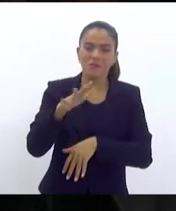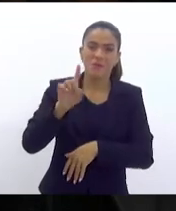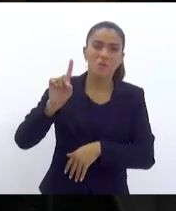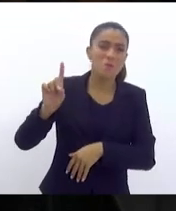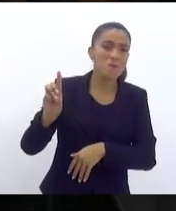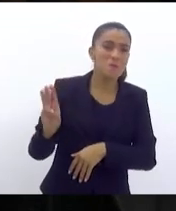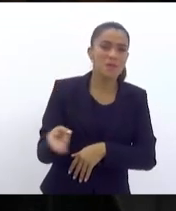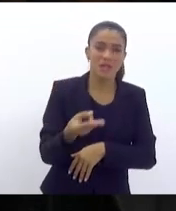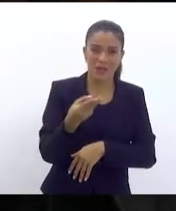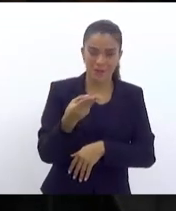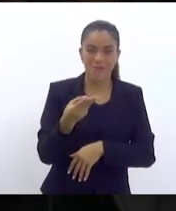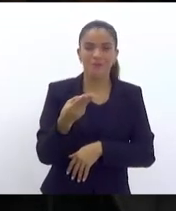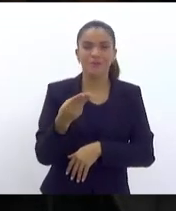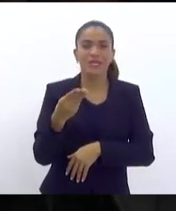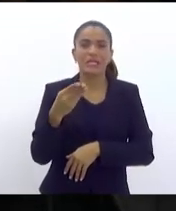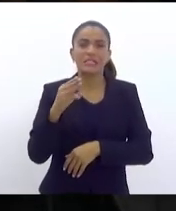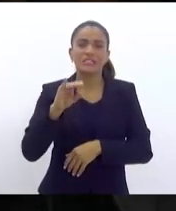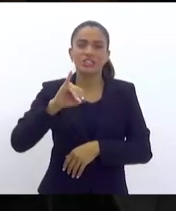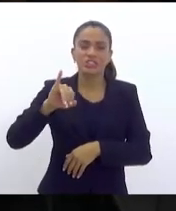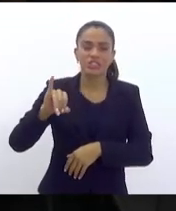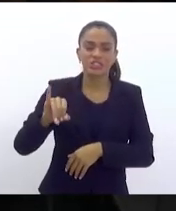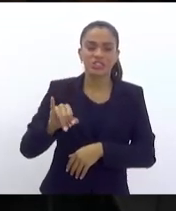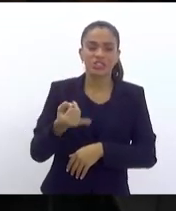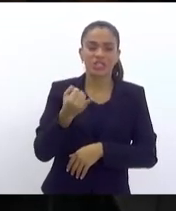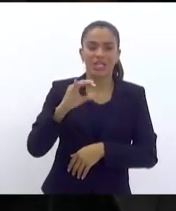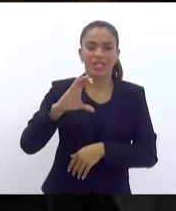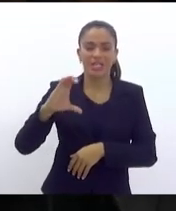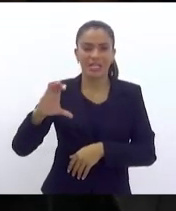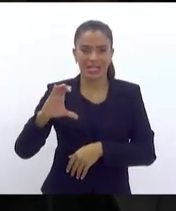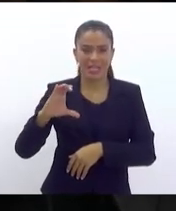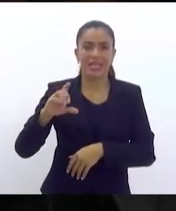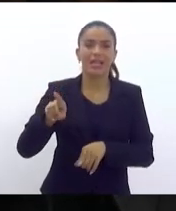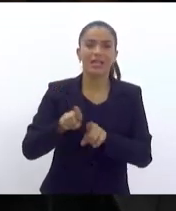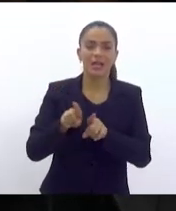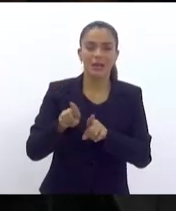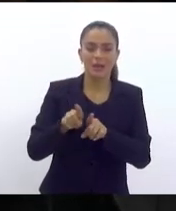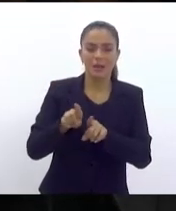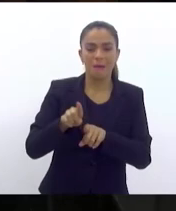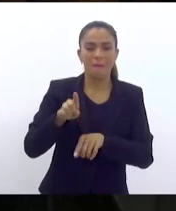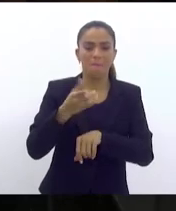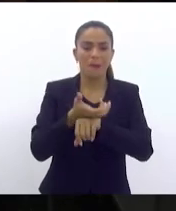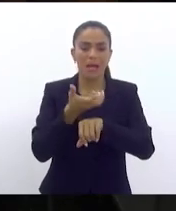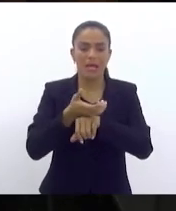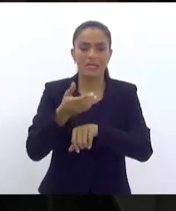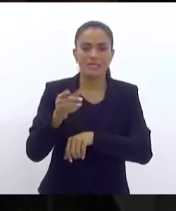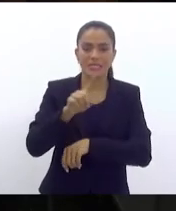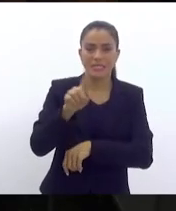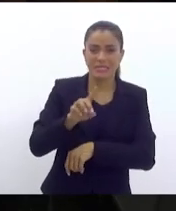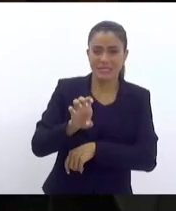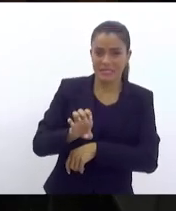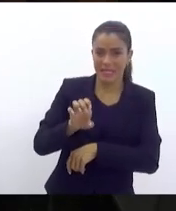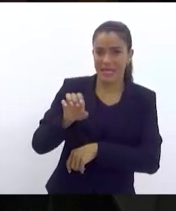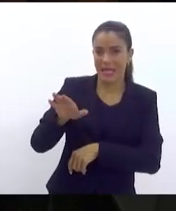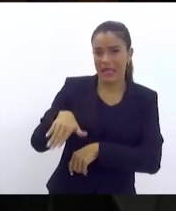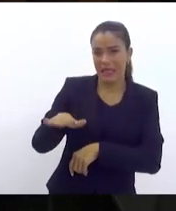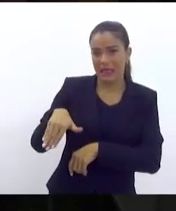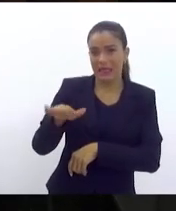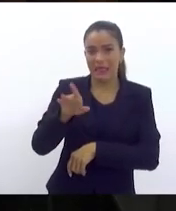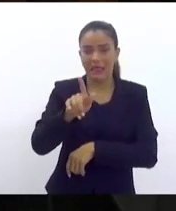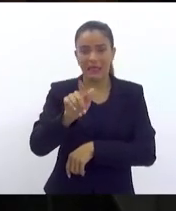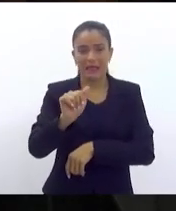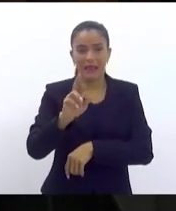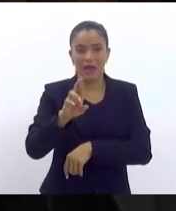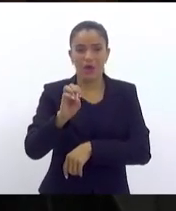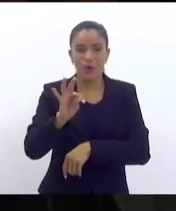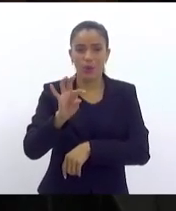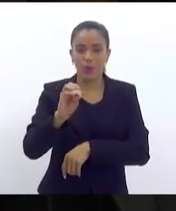habitantes Jardim Catarina Salgueiro Rocha Praça Zé Garoto Então essa luta constante e quando nós